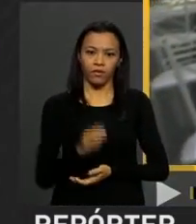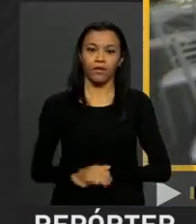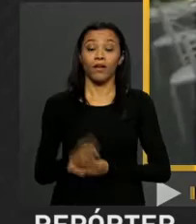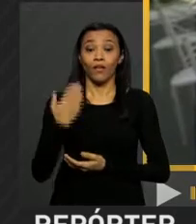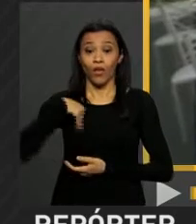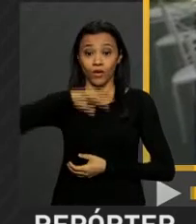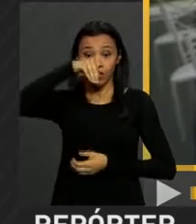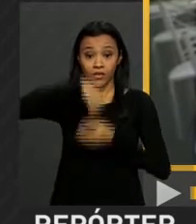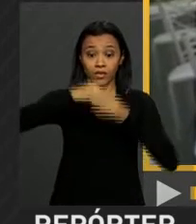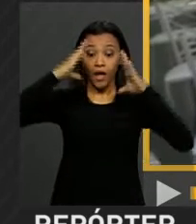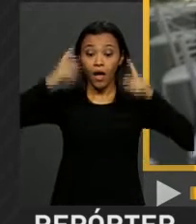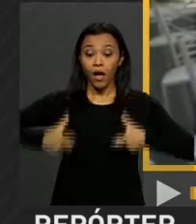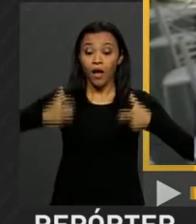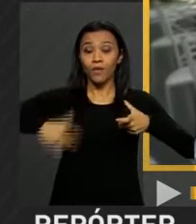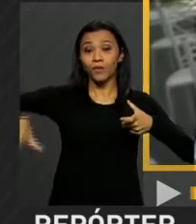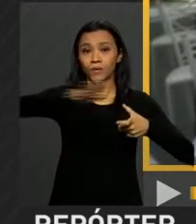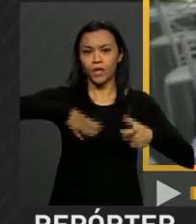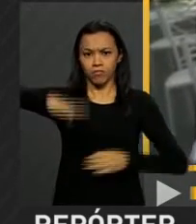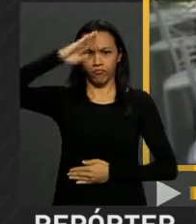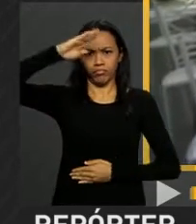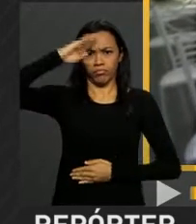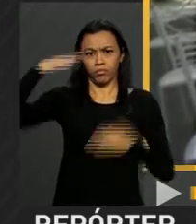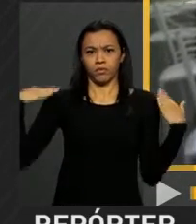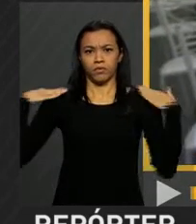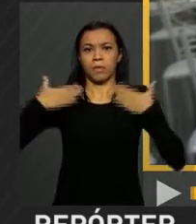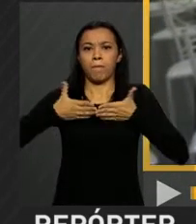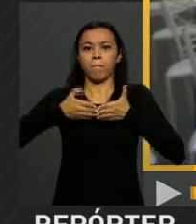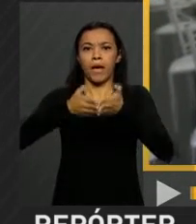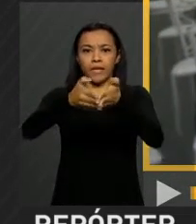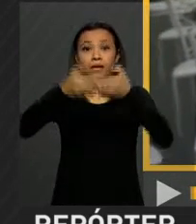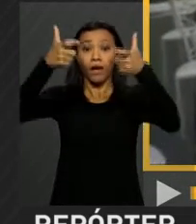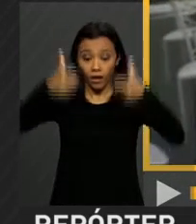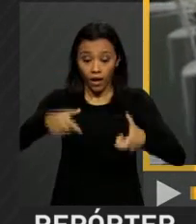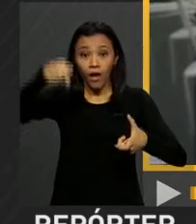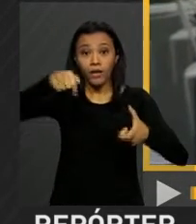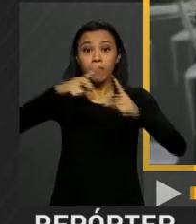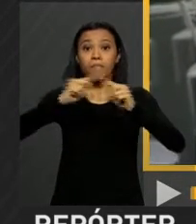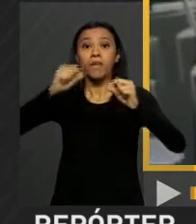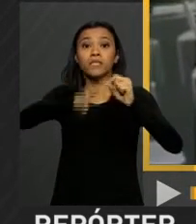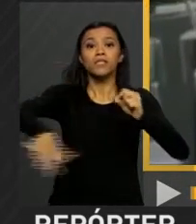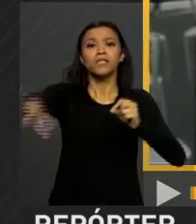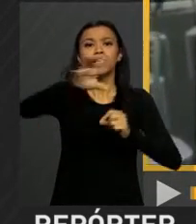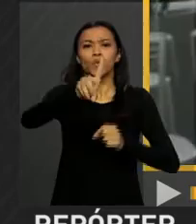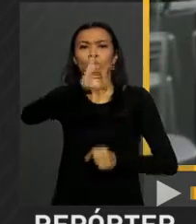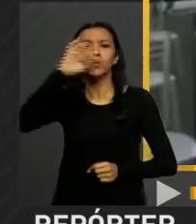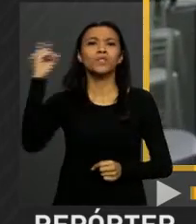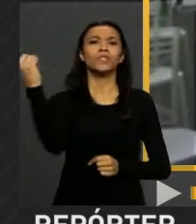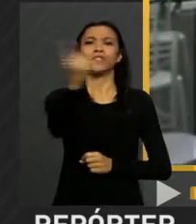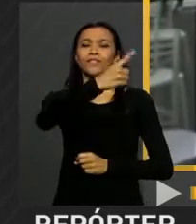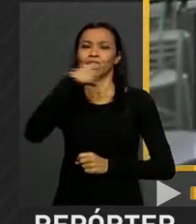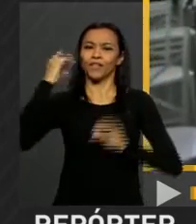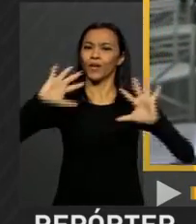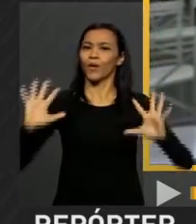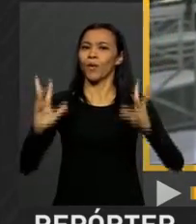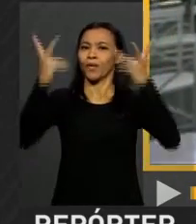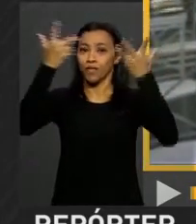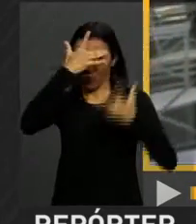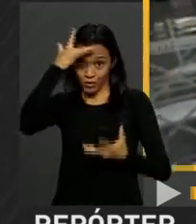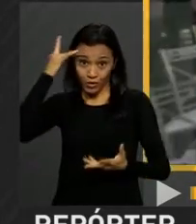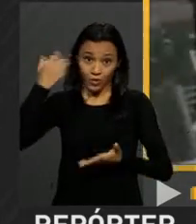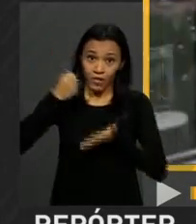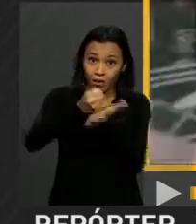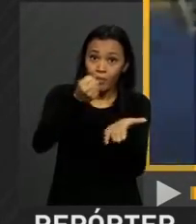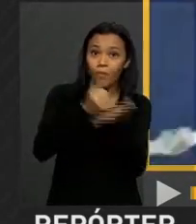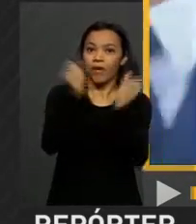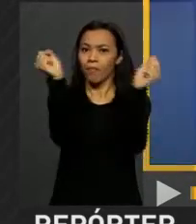no grupamento de fuzileiros navais da Marinha, que fica em Brasília, para acompanhar o Dia Internacional de Comemoração dos Mantenedores da Paz.